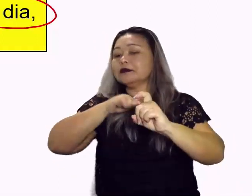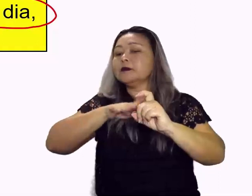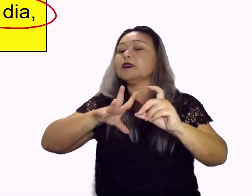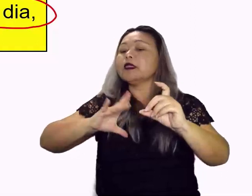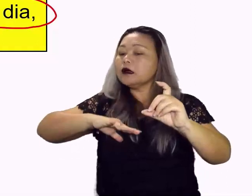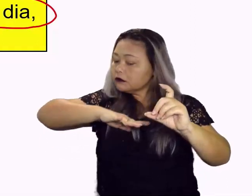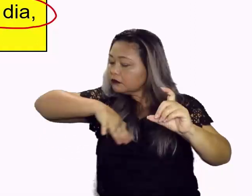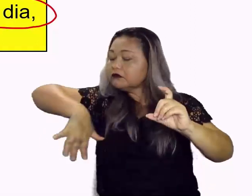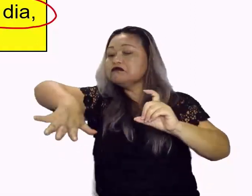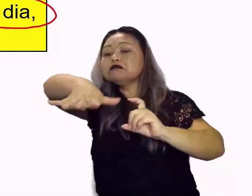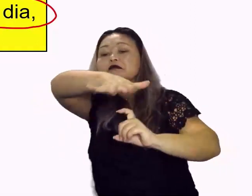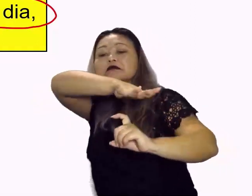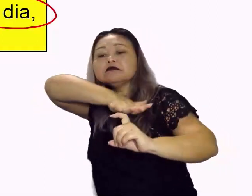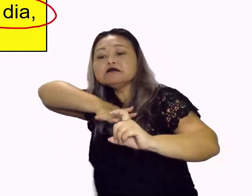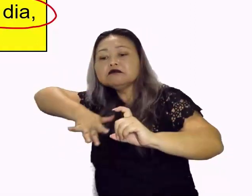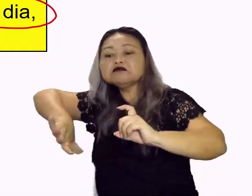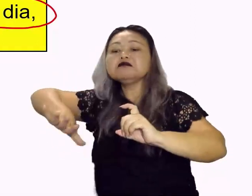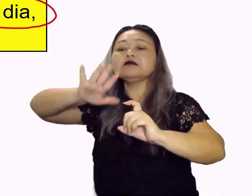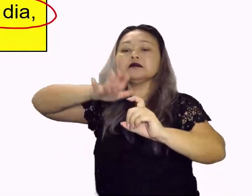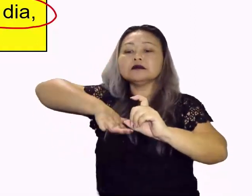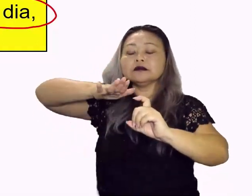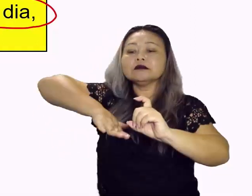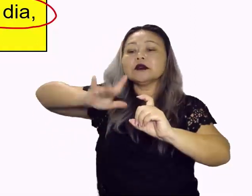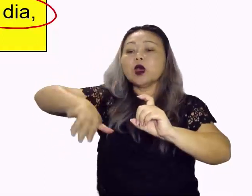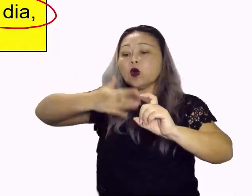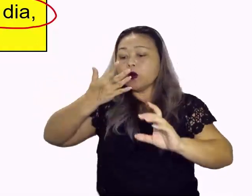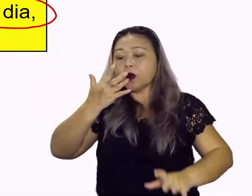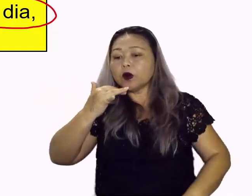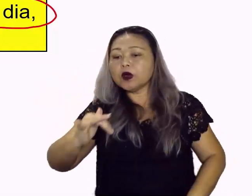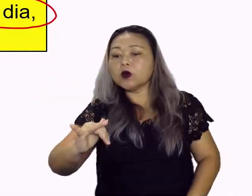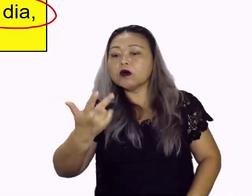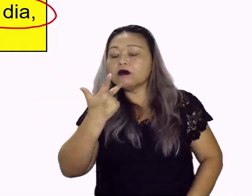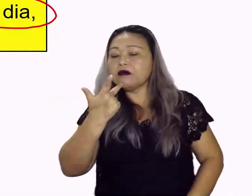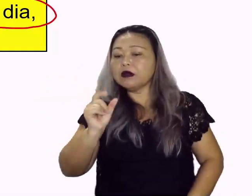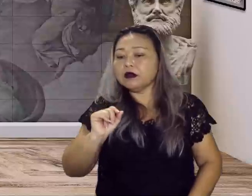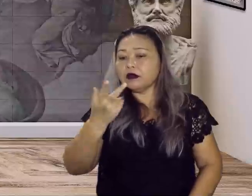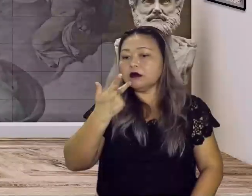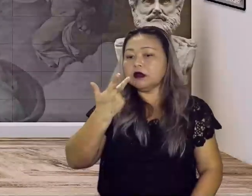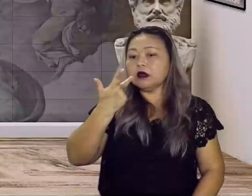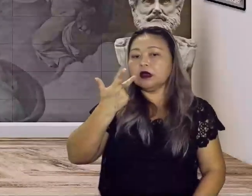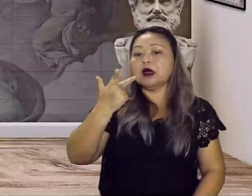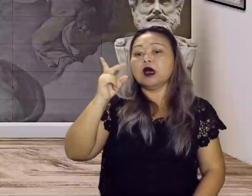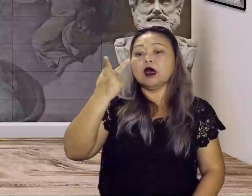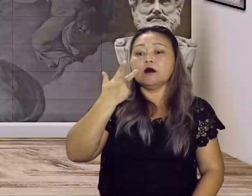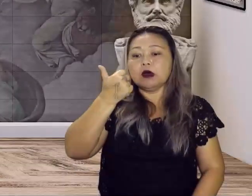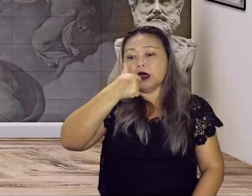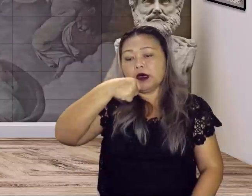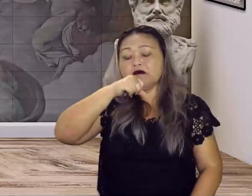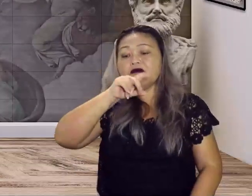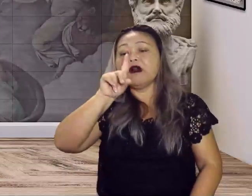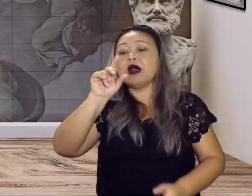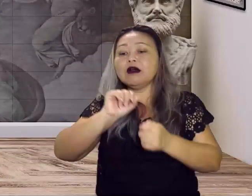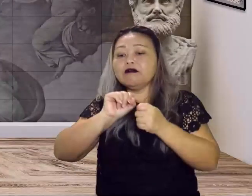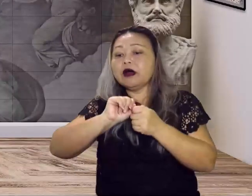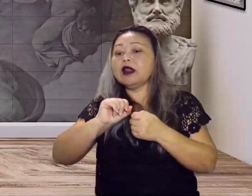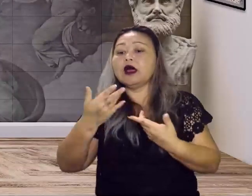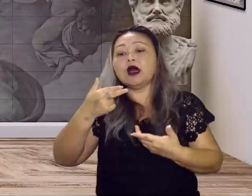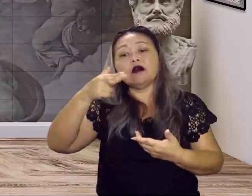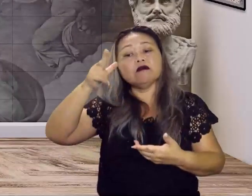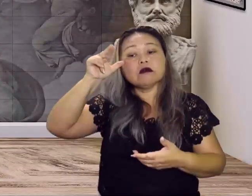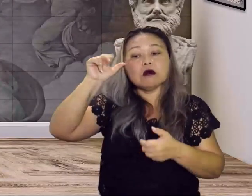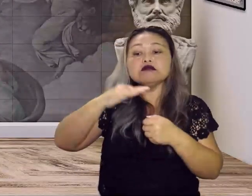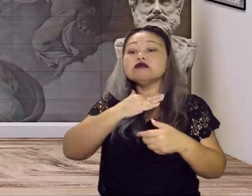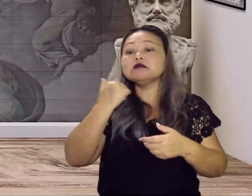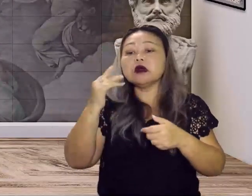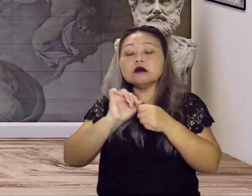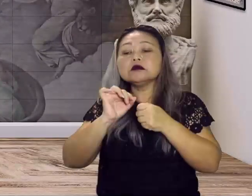no nosso meio, né? Quando criança, meus pais sempre diziam sobre a mula sem cabeça, né? O boitatá,